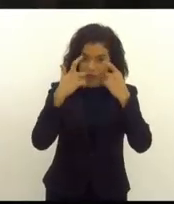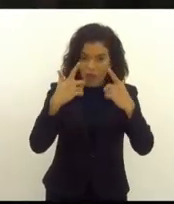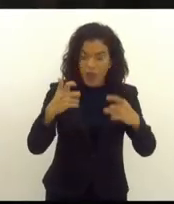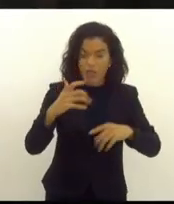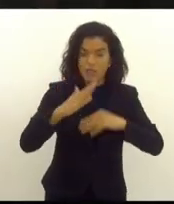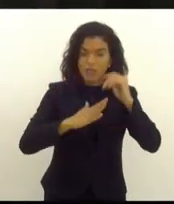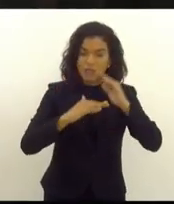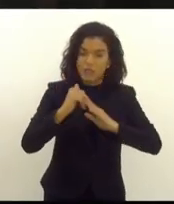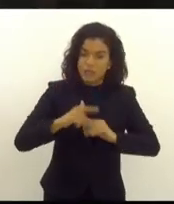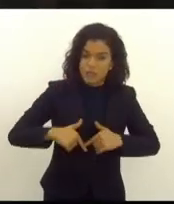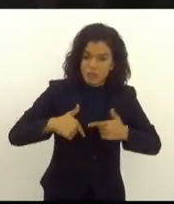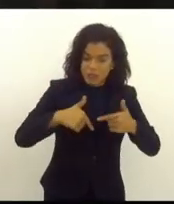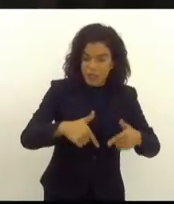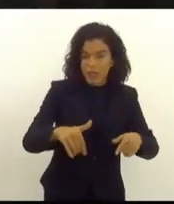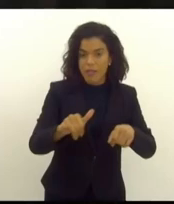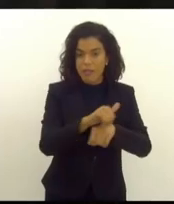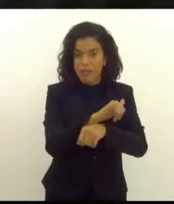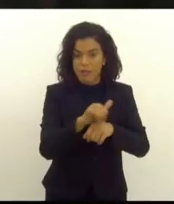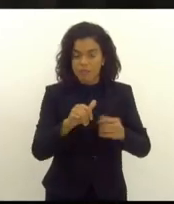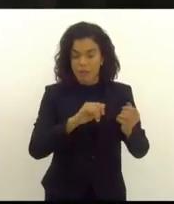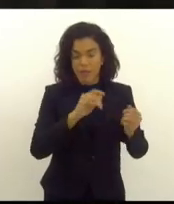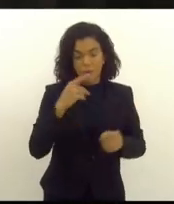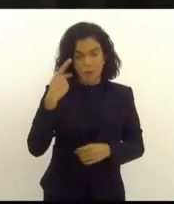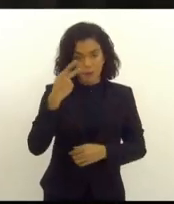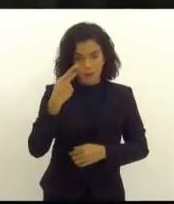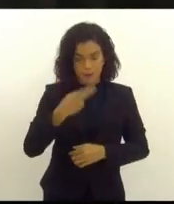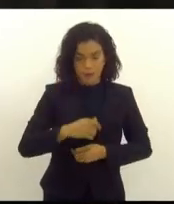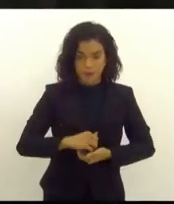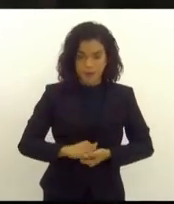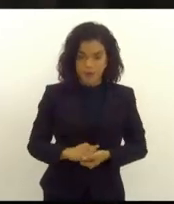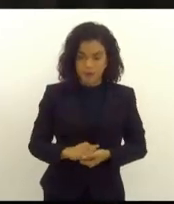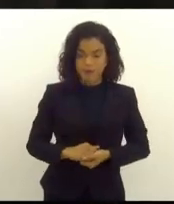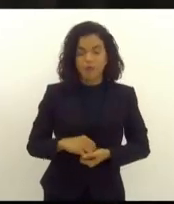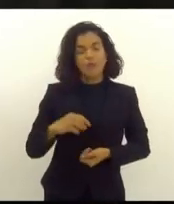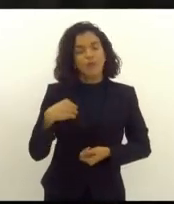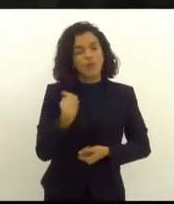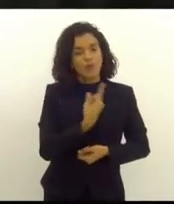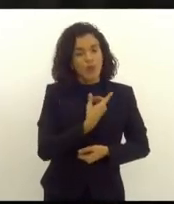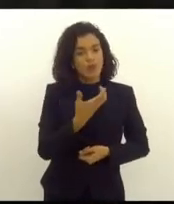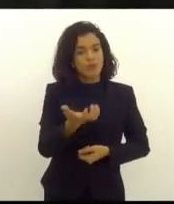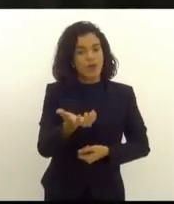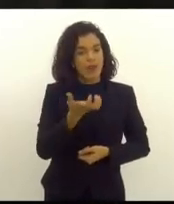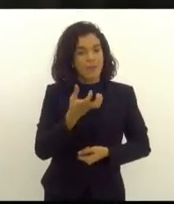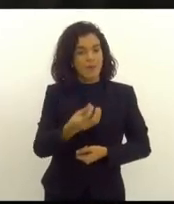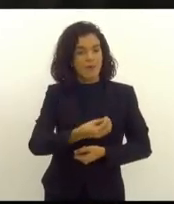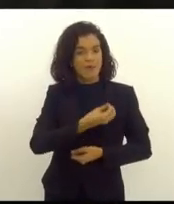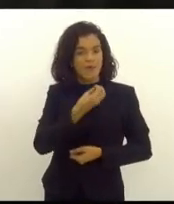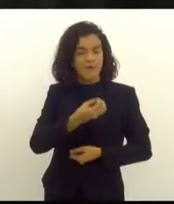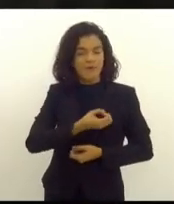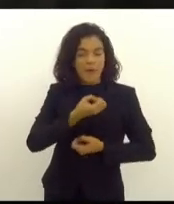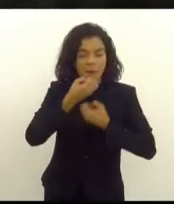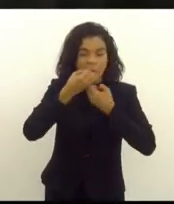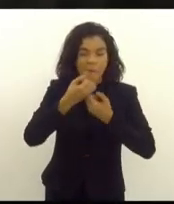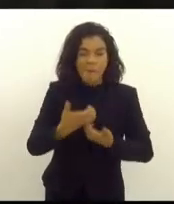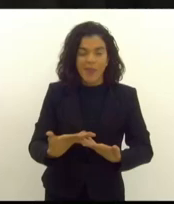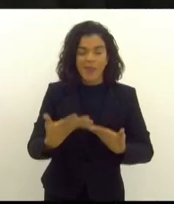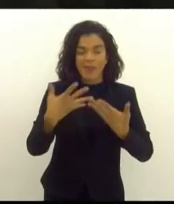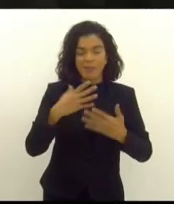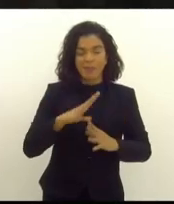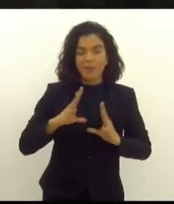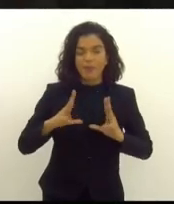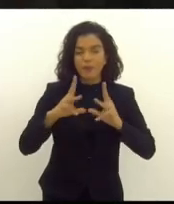prática e métodos políticos queremos o Bem Viver para toda a população de